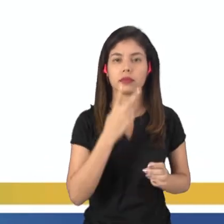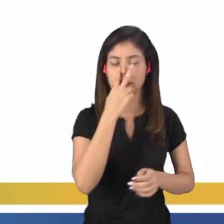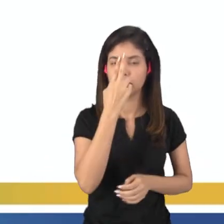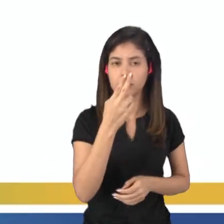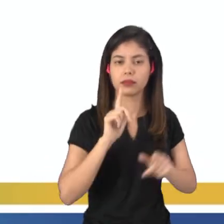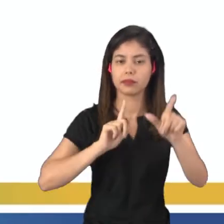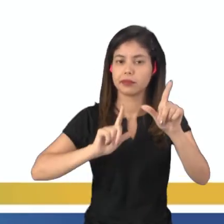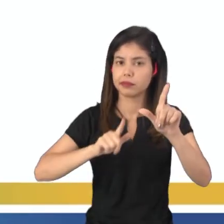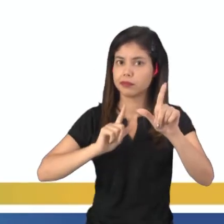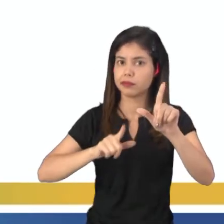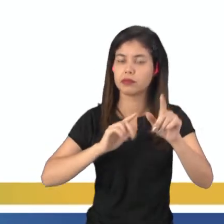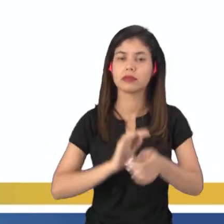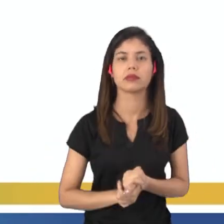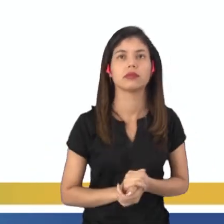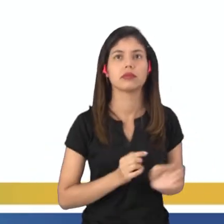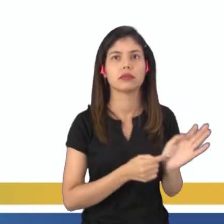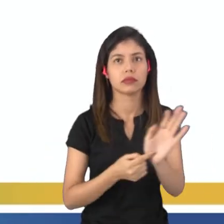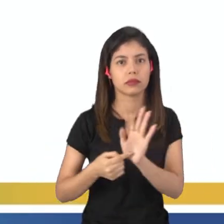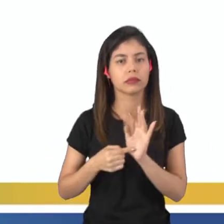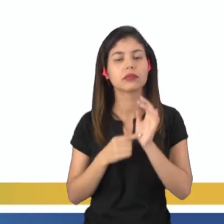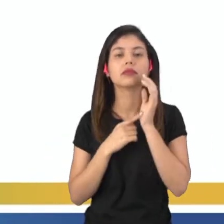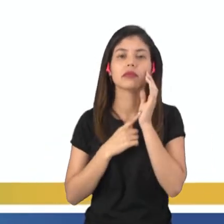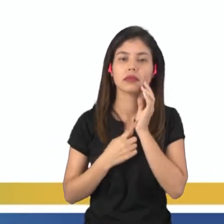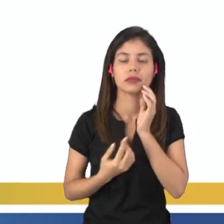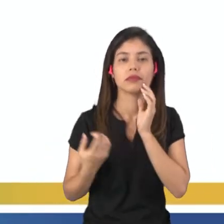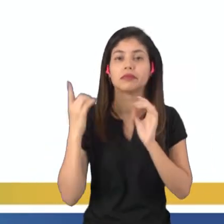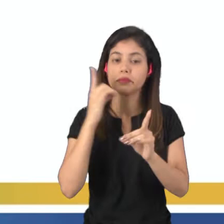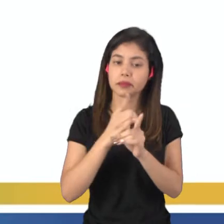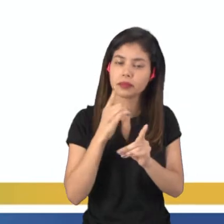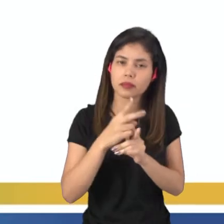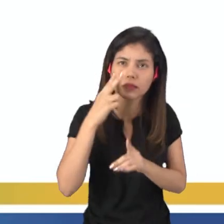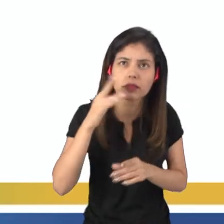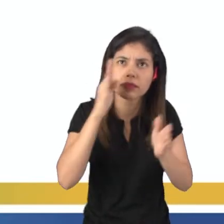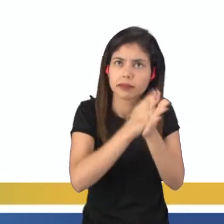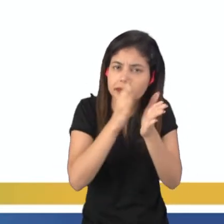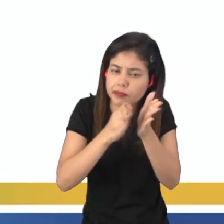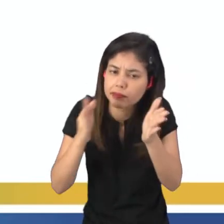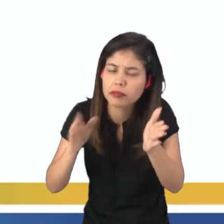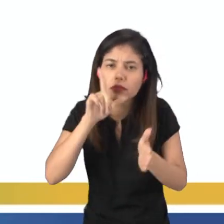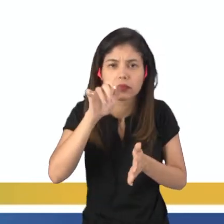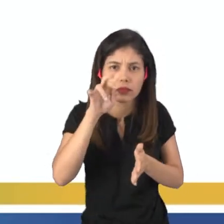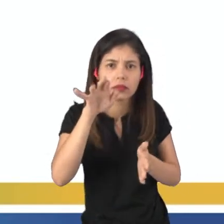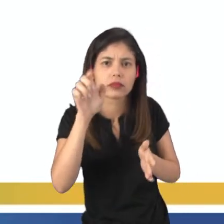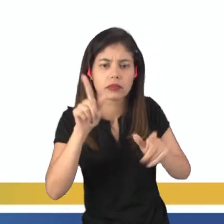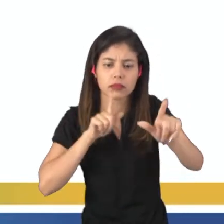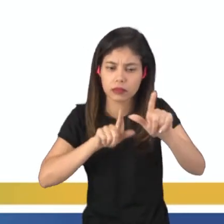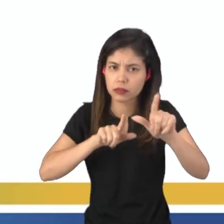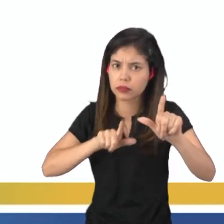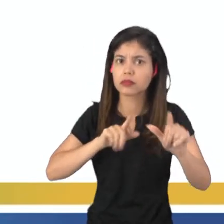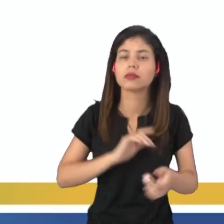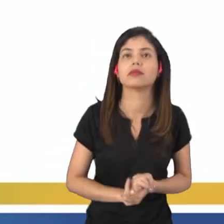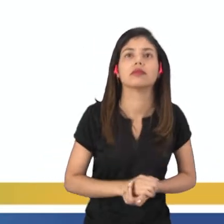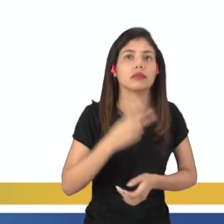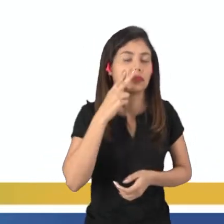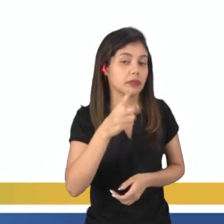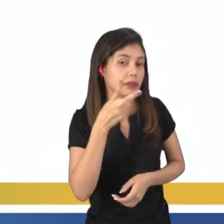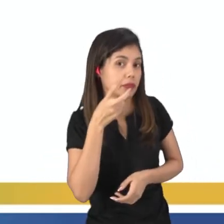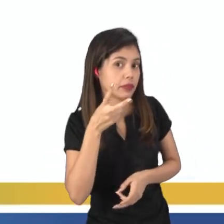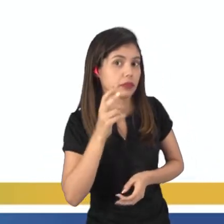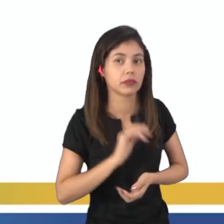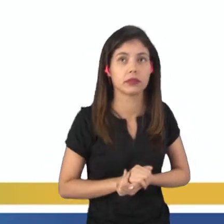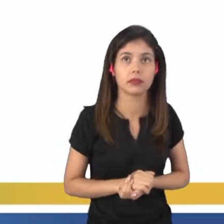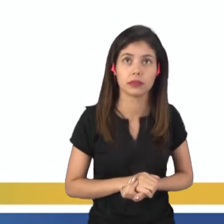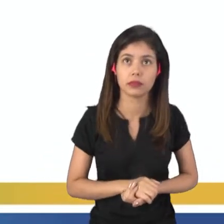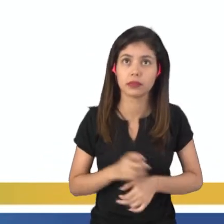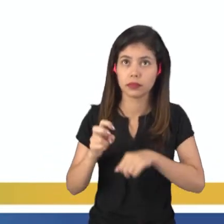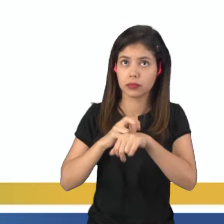uma legenda, né? Para a gente identificar as suas partes, né? O que representa cada parte. Olha só, observe aí que esse